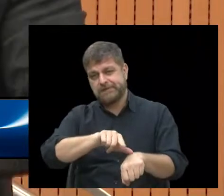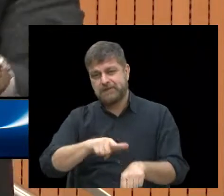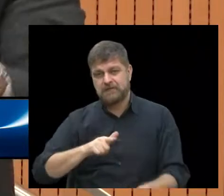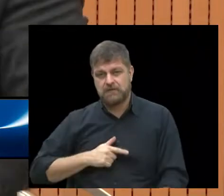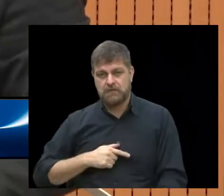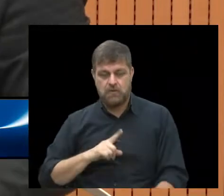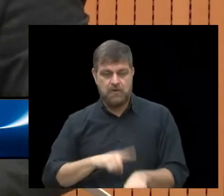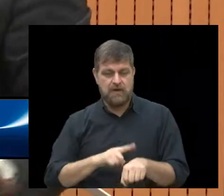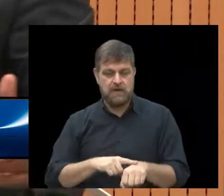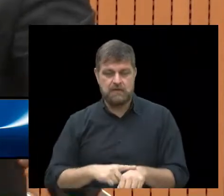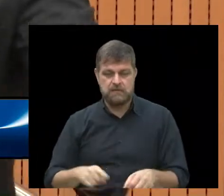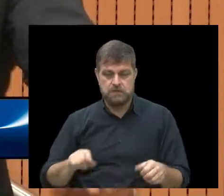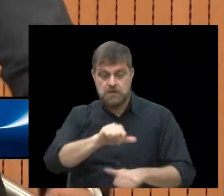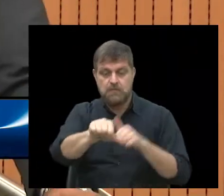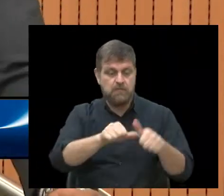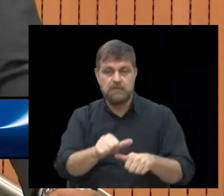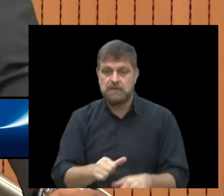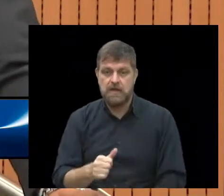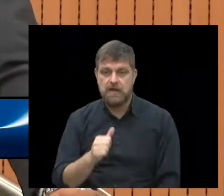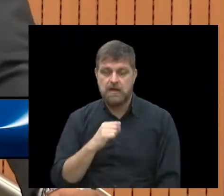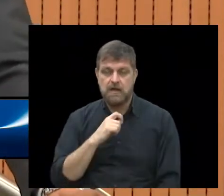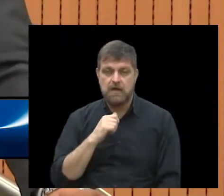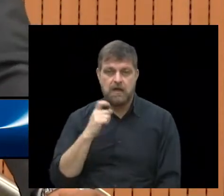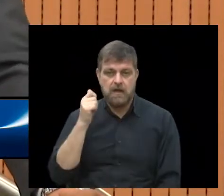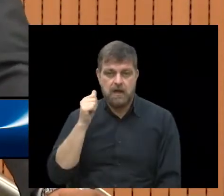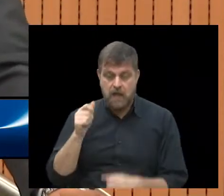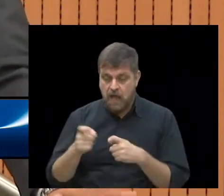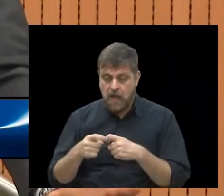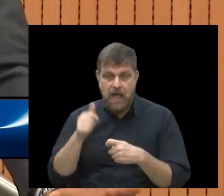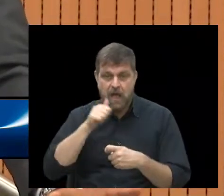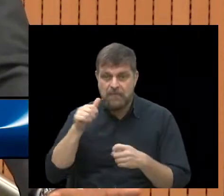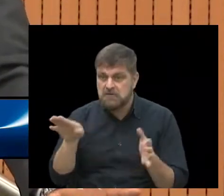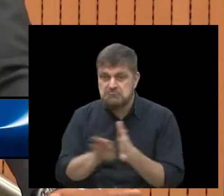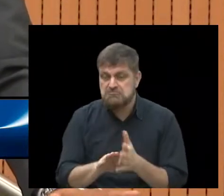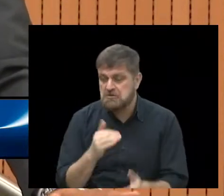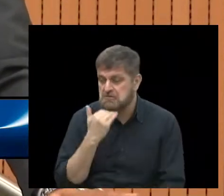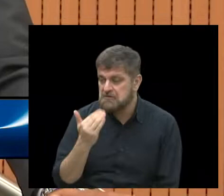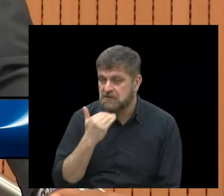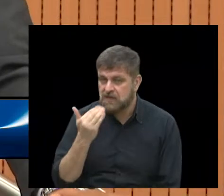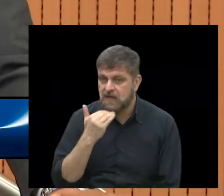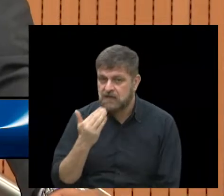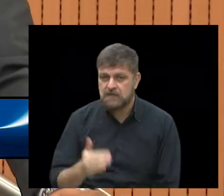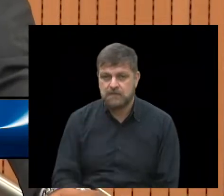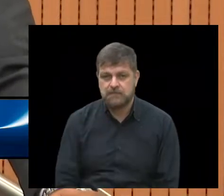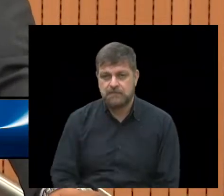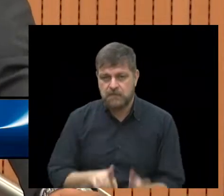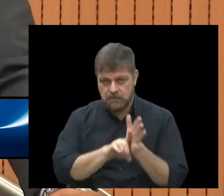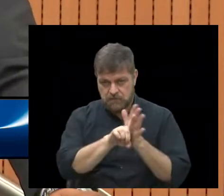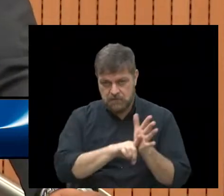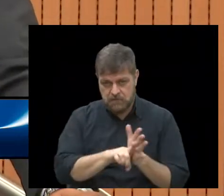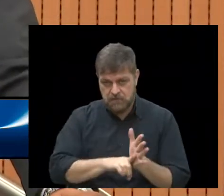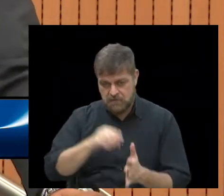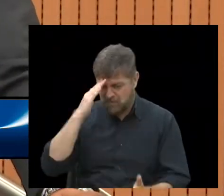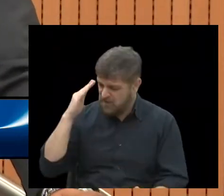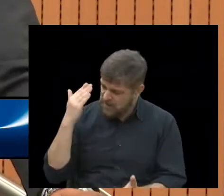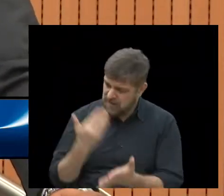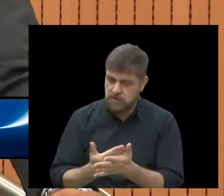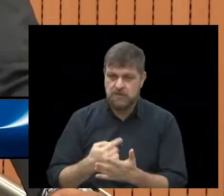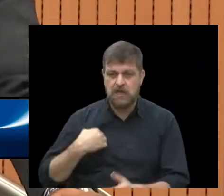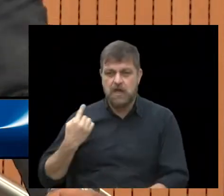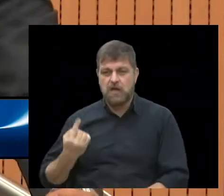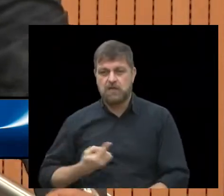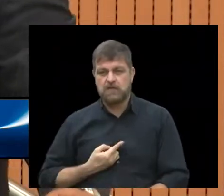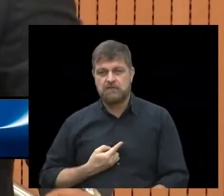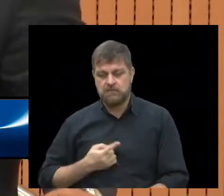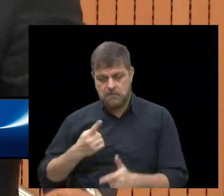de troca, ela não tinha chegado. E aí, como é que fica? De boa? Então nós vamos investigar tudo isso. Vocês podem ter certeza que nós vamos na